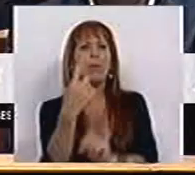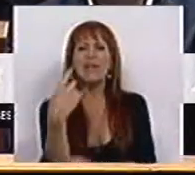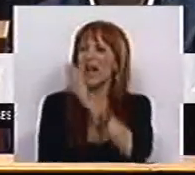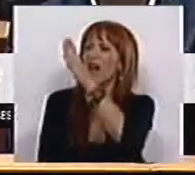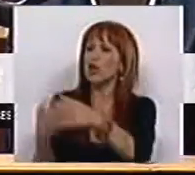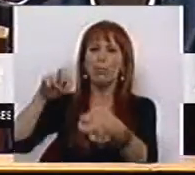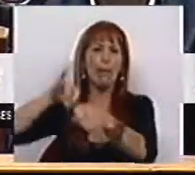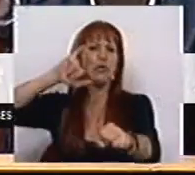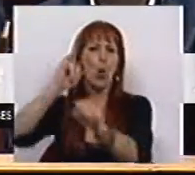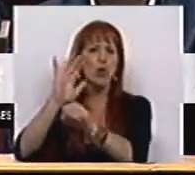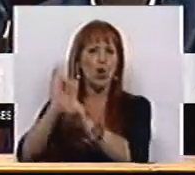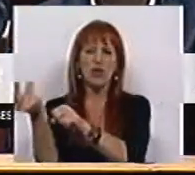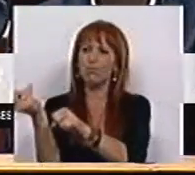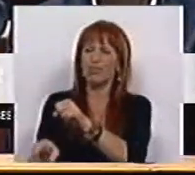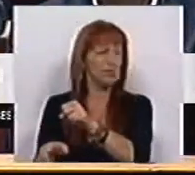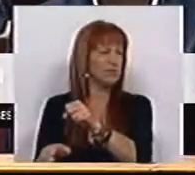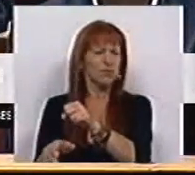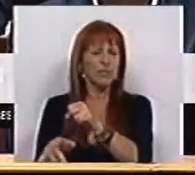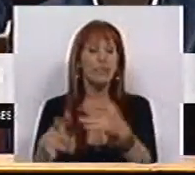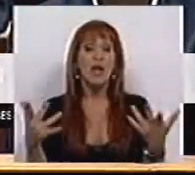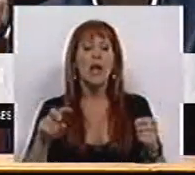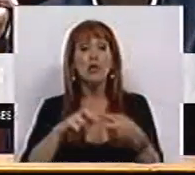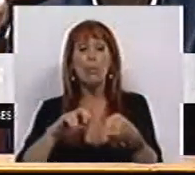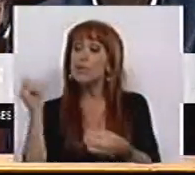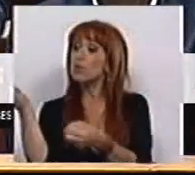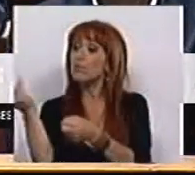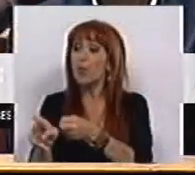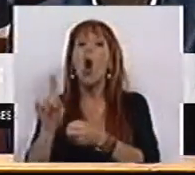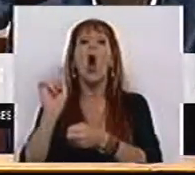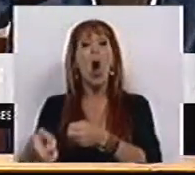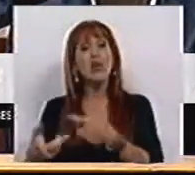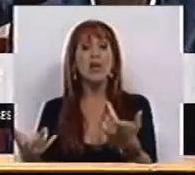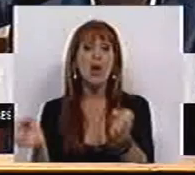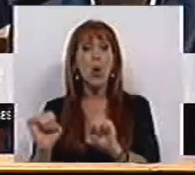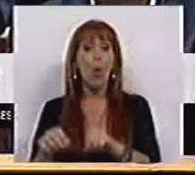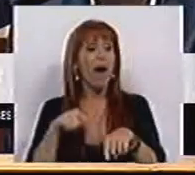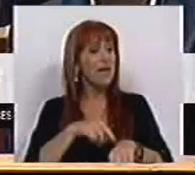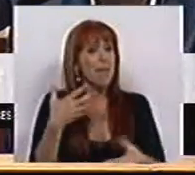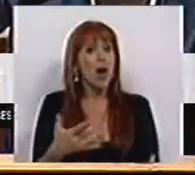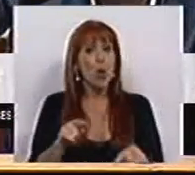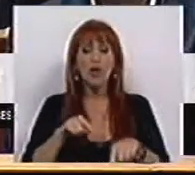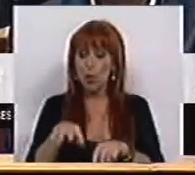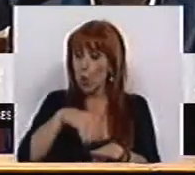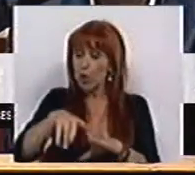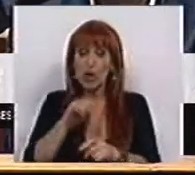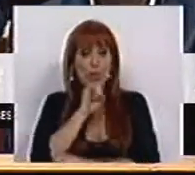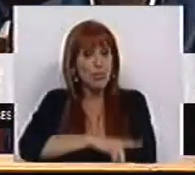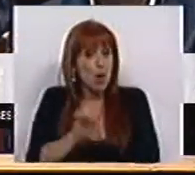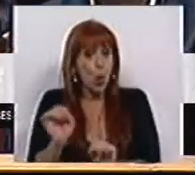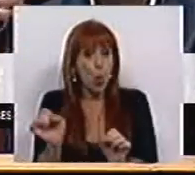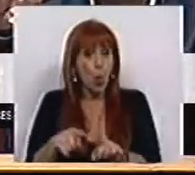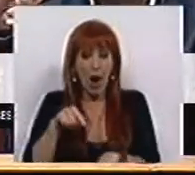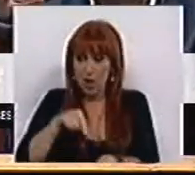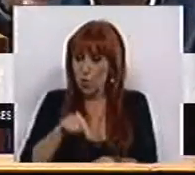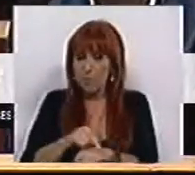se criem problemas adicionais. E os problemas adicionais são os seguintes: não haver neste momento e neste contexto a possibilidade,